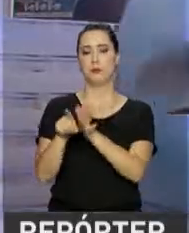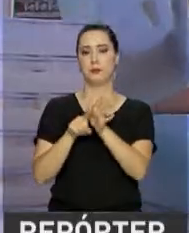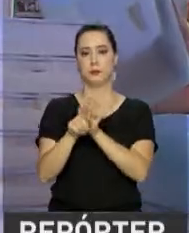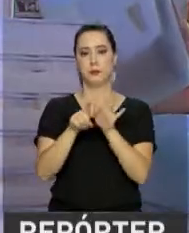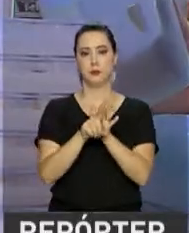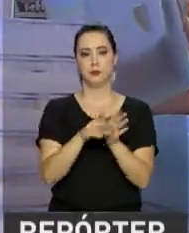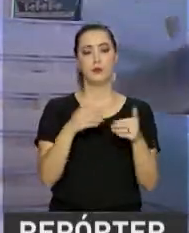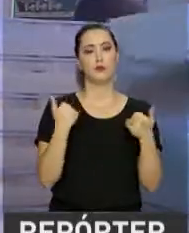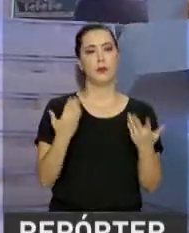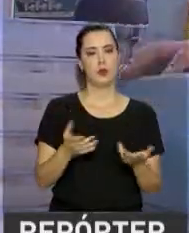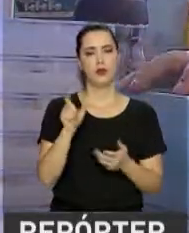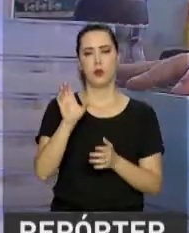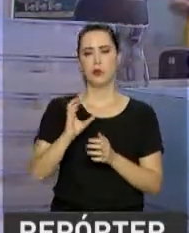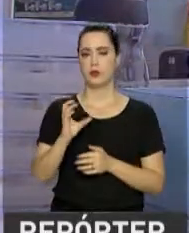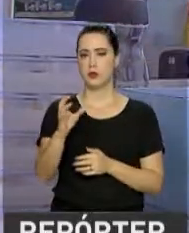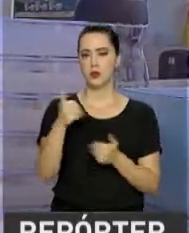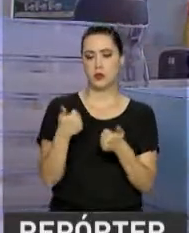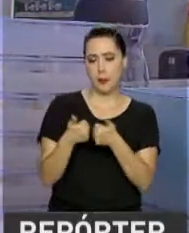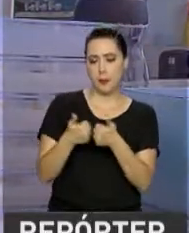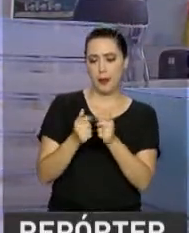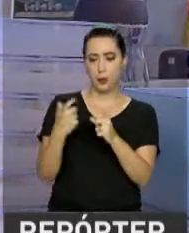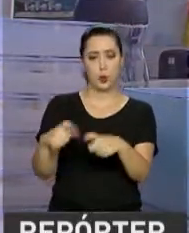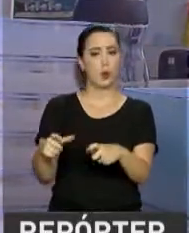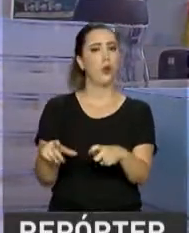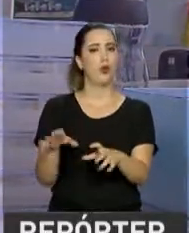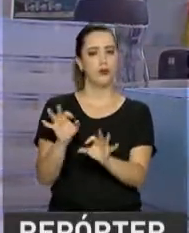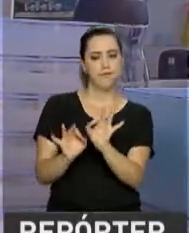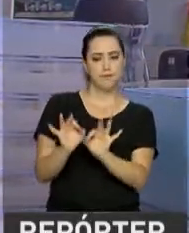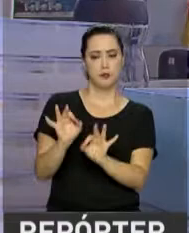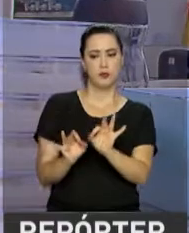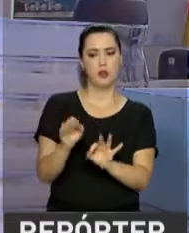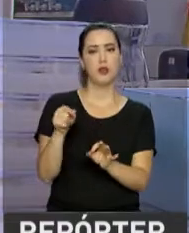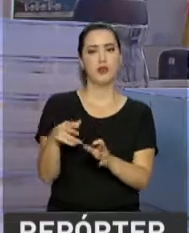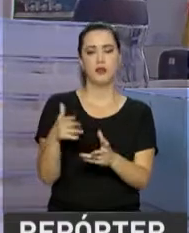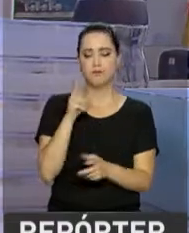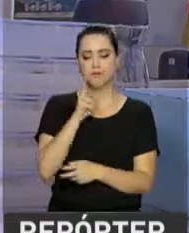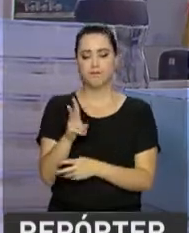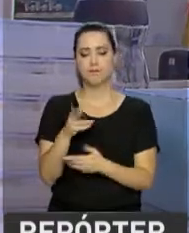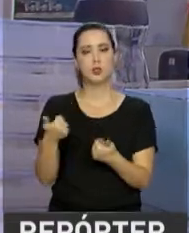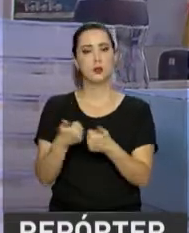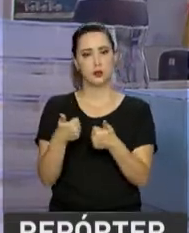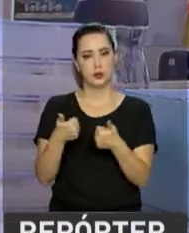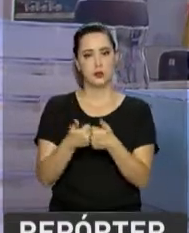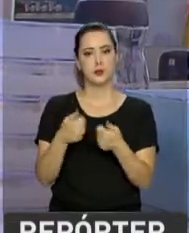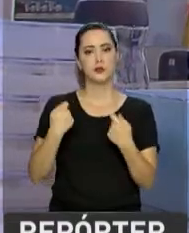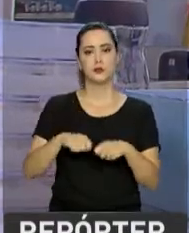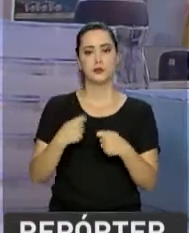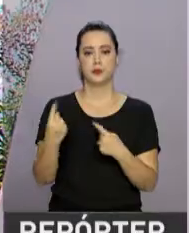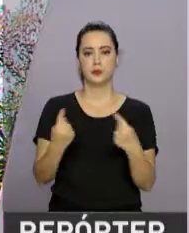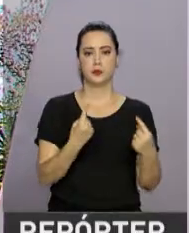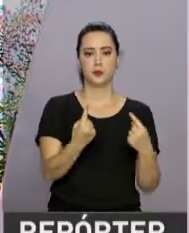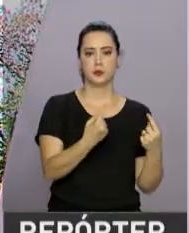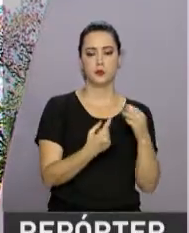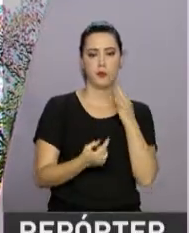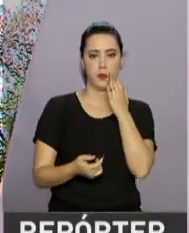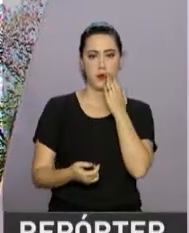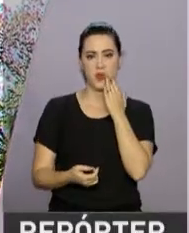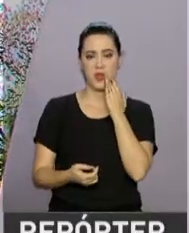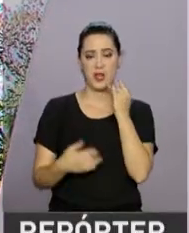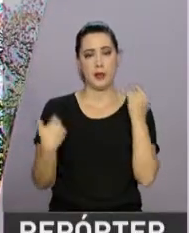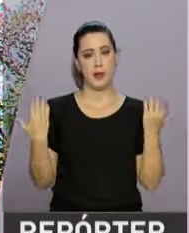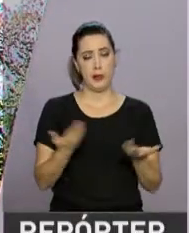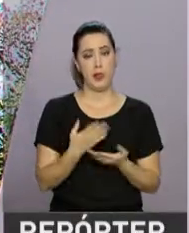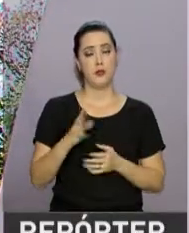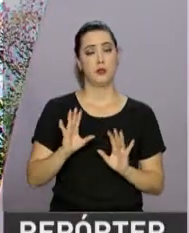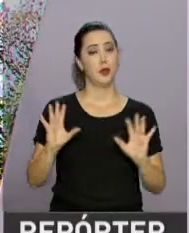assim os cientistas ficam próximos aos produtores e conseguem ver de perto as necessidades deles para comemorar seus